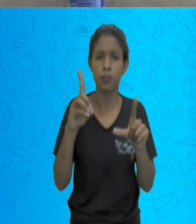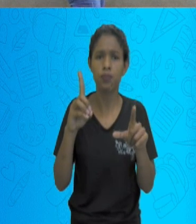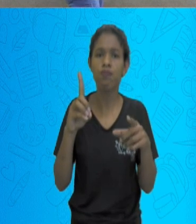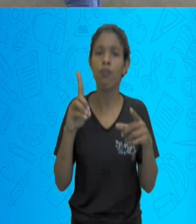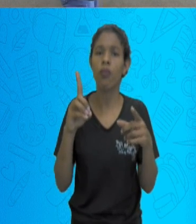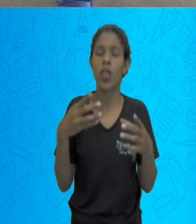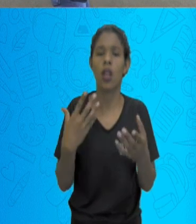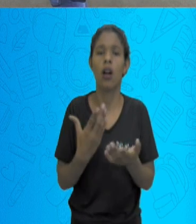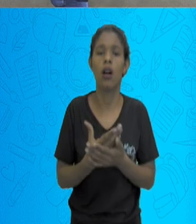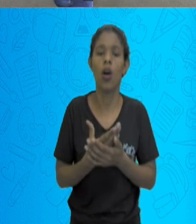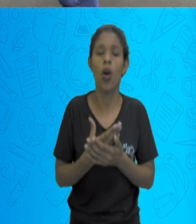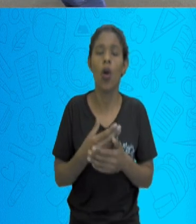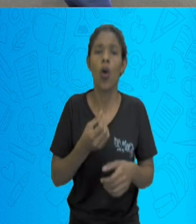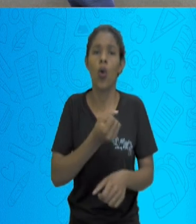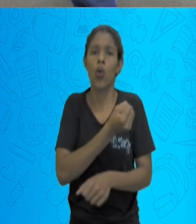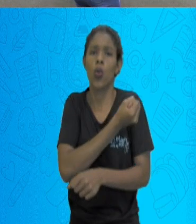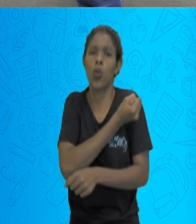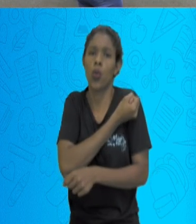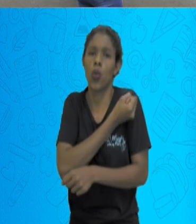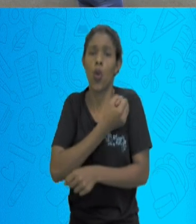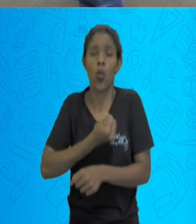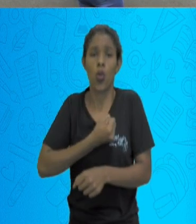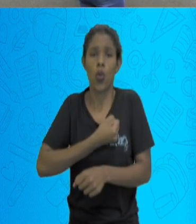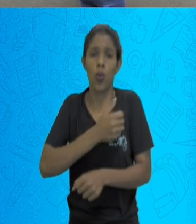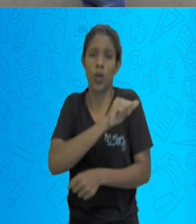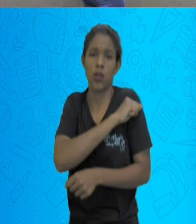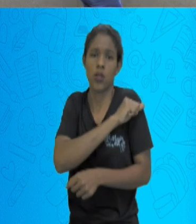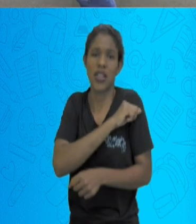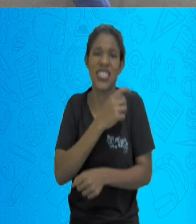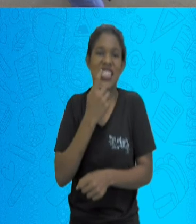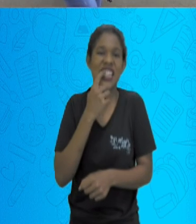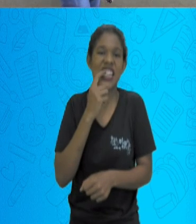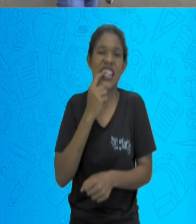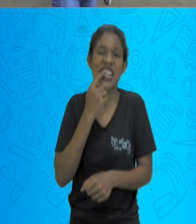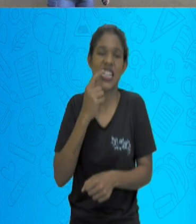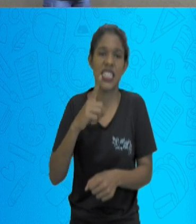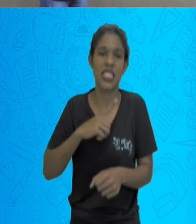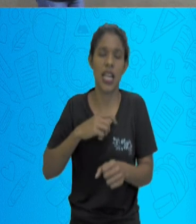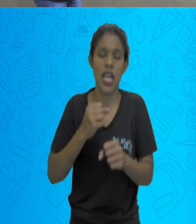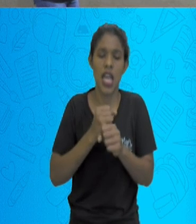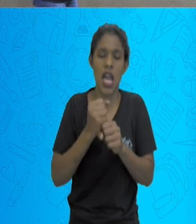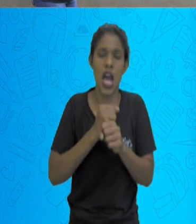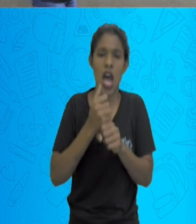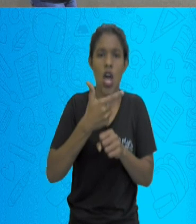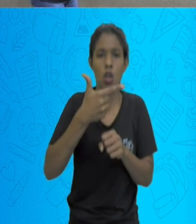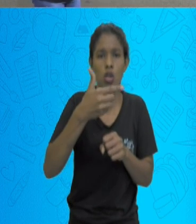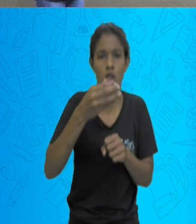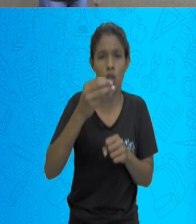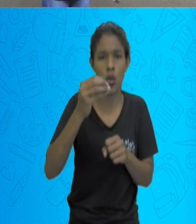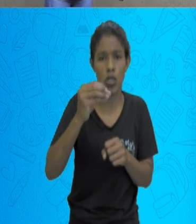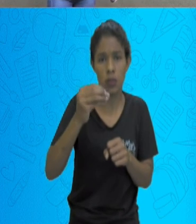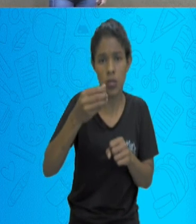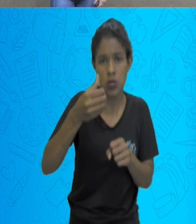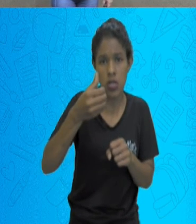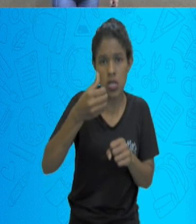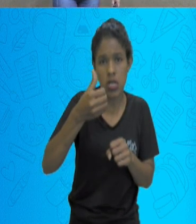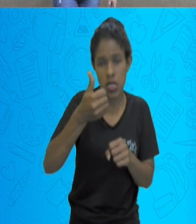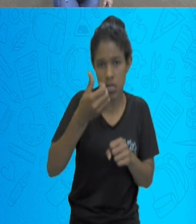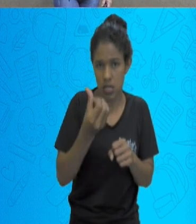a 2019? Entre 2016 a 2019, o número de alunos com